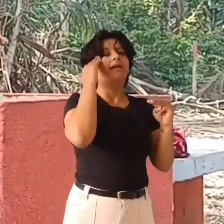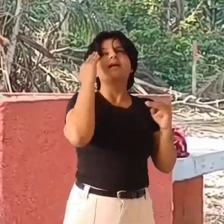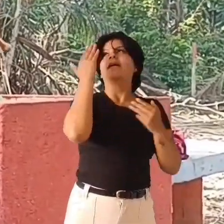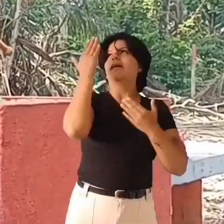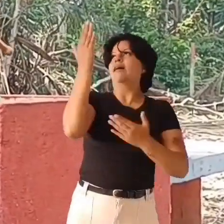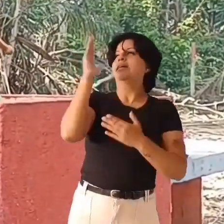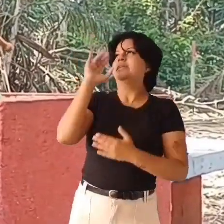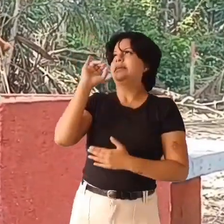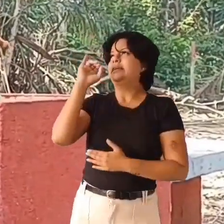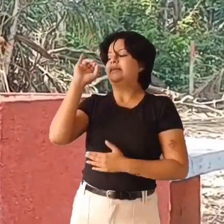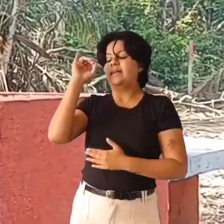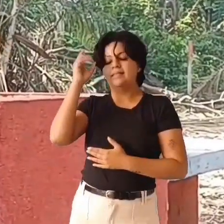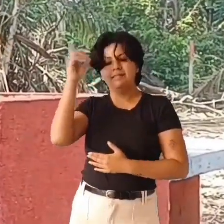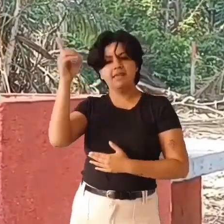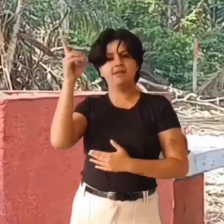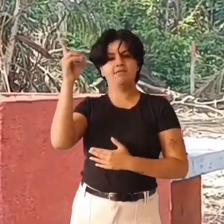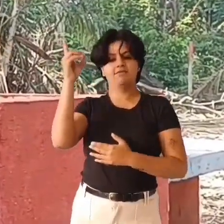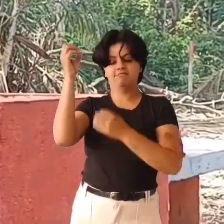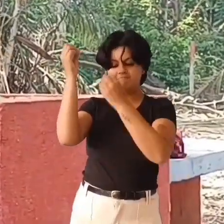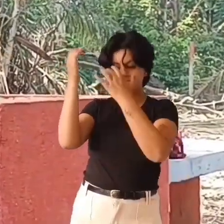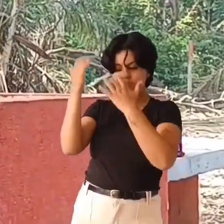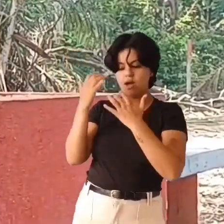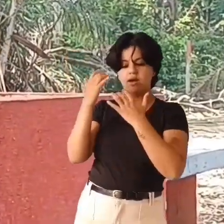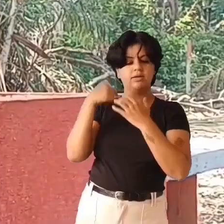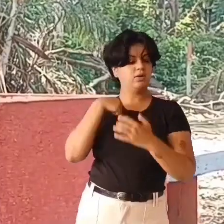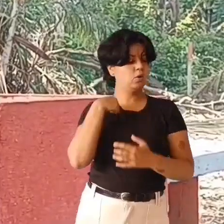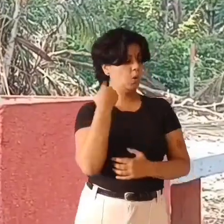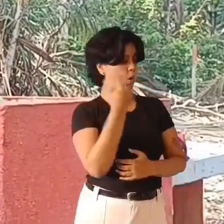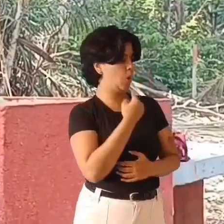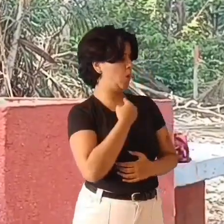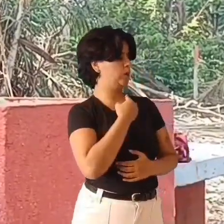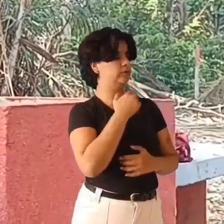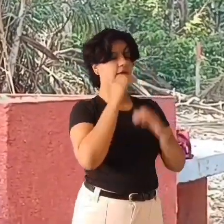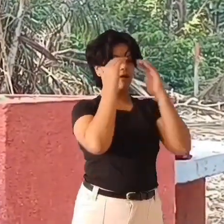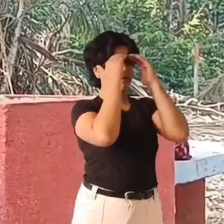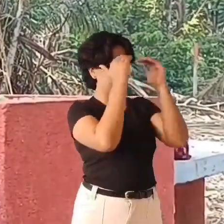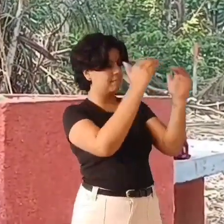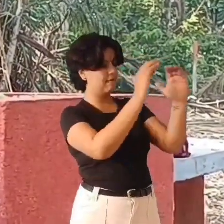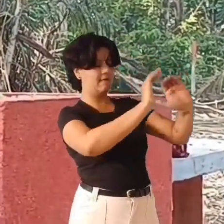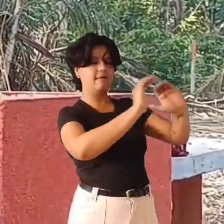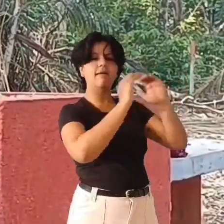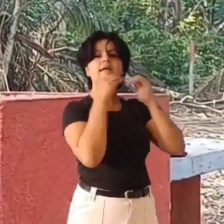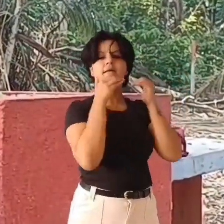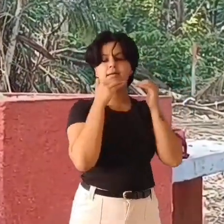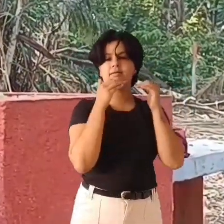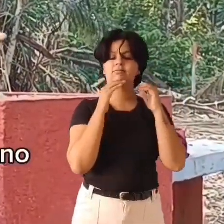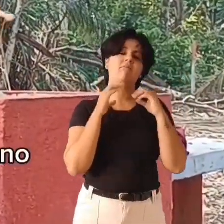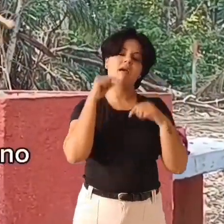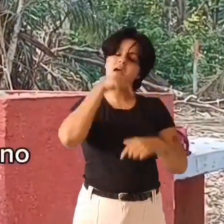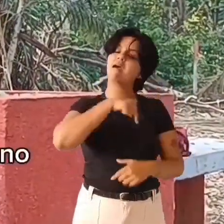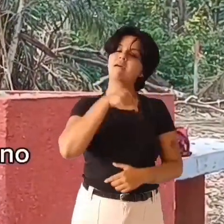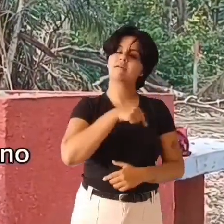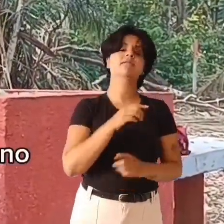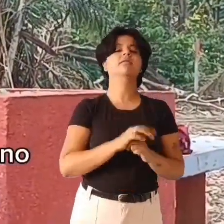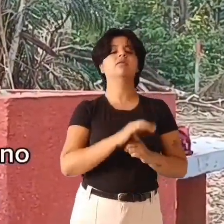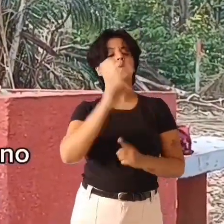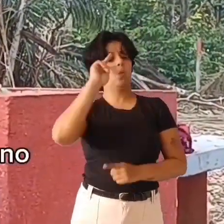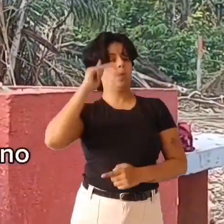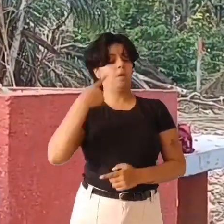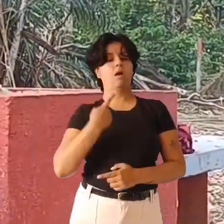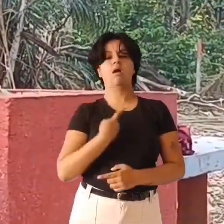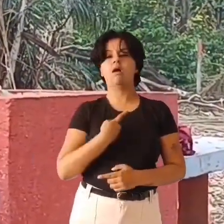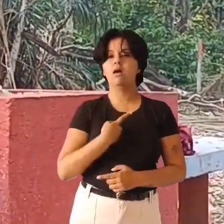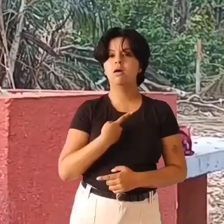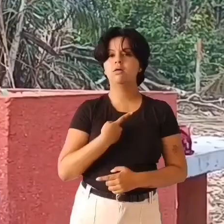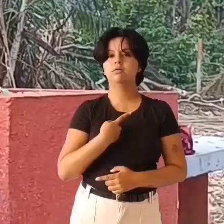Deus, essa força, que aqui todo mundo se respeita como ser humano. Né? Todo mundo se respeita como ser